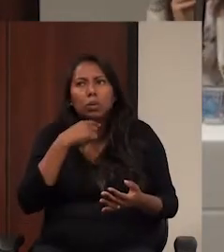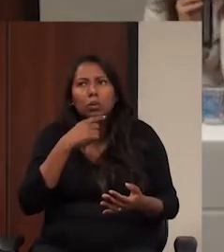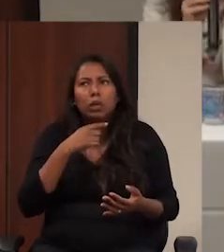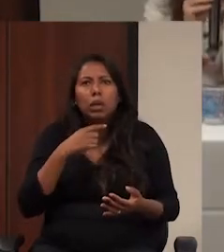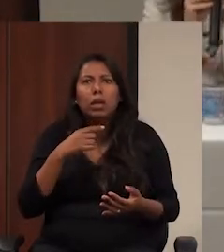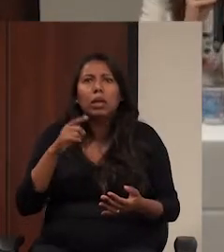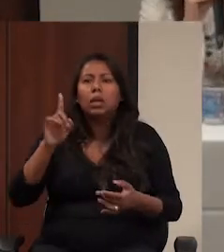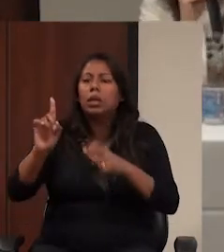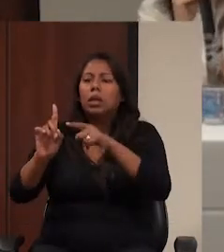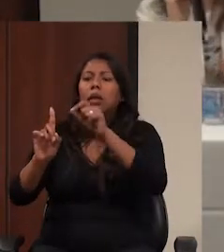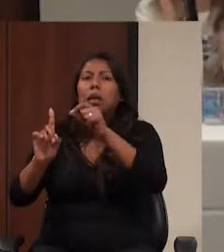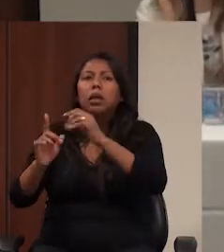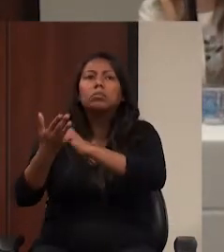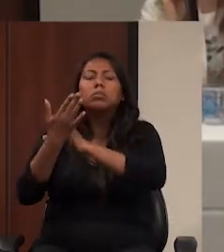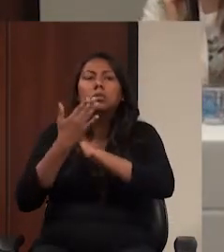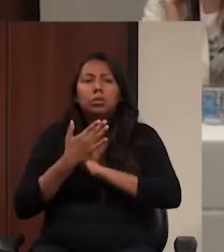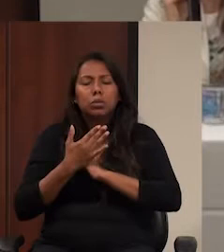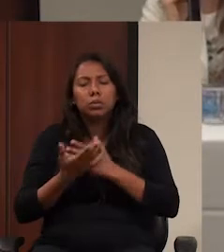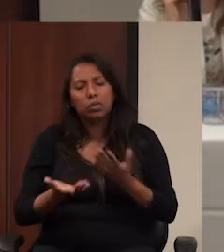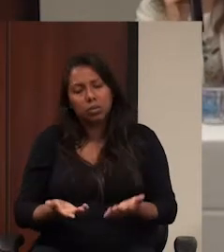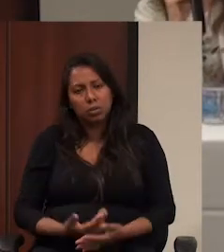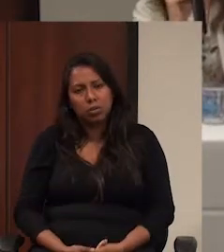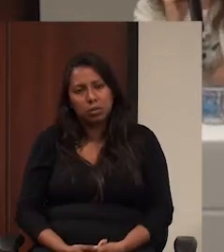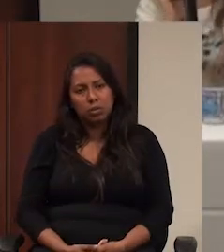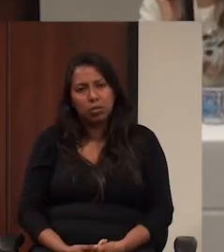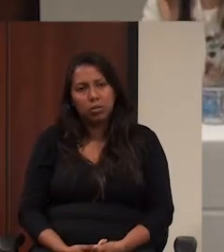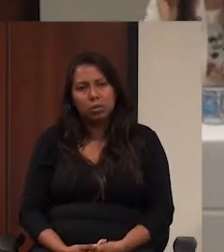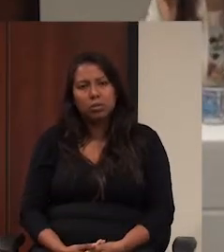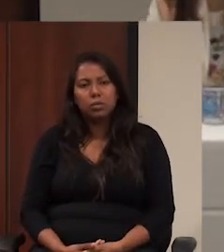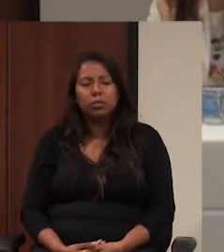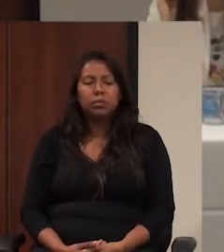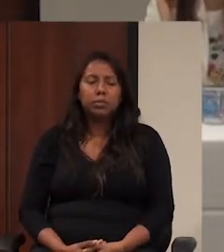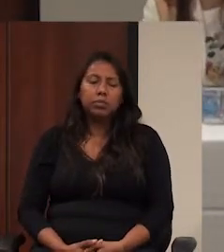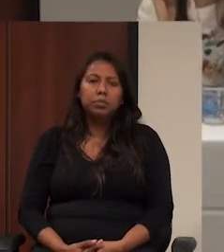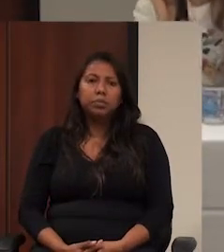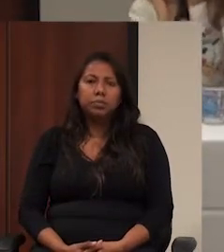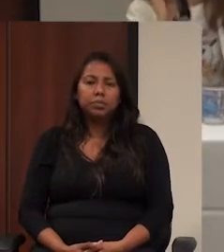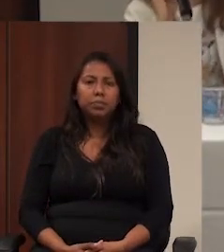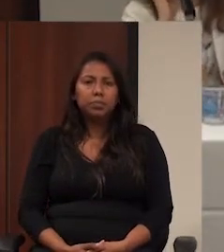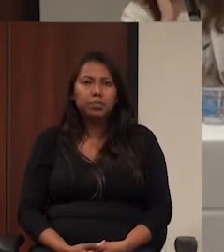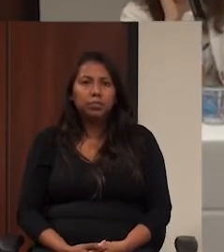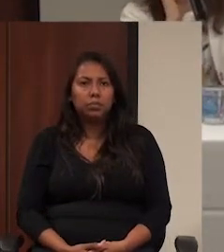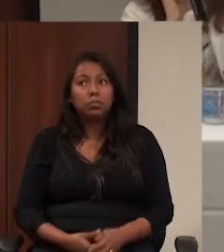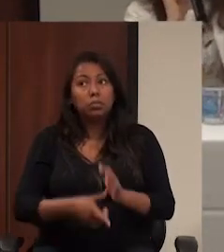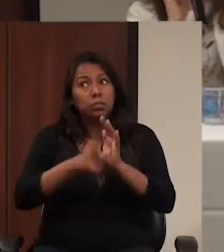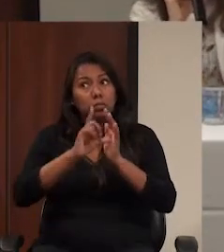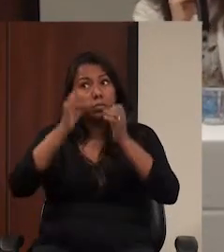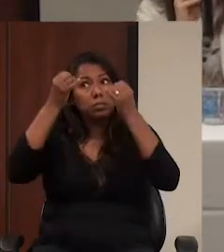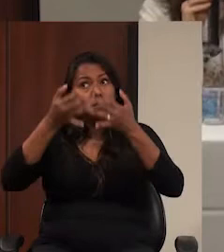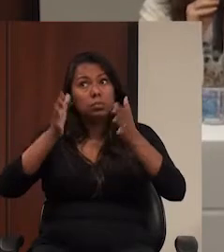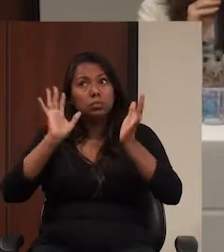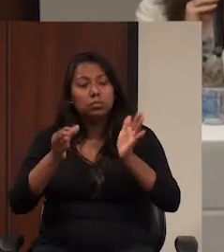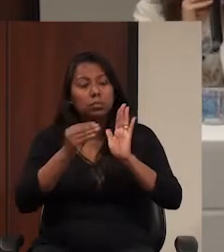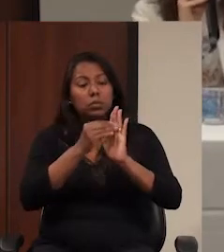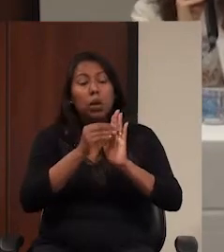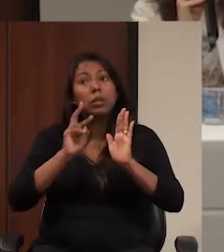pouco para o nosso caso aqui. Talvez seria isso, quando ela não pudesse mais exprimir a sua vontade, ela já deixa previamente definido quem é a